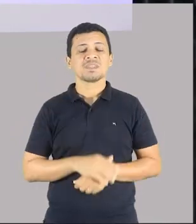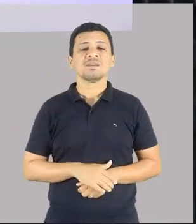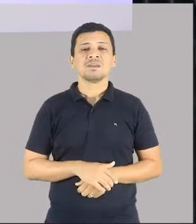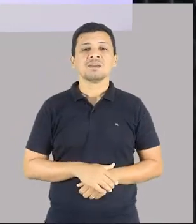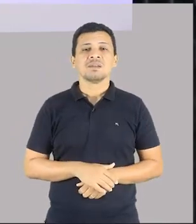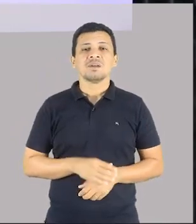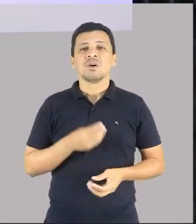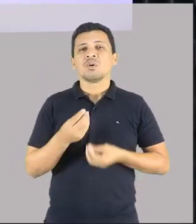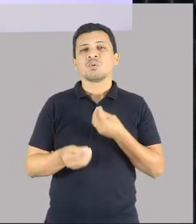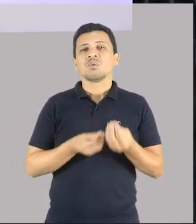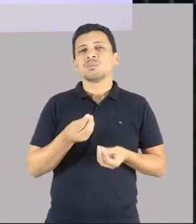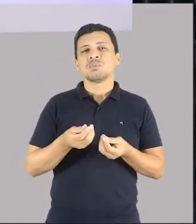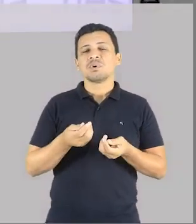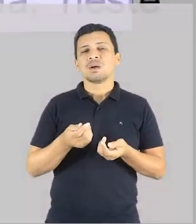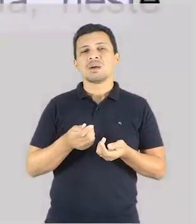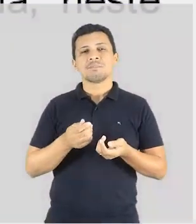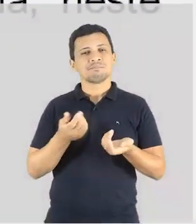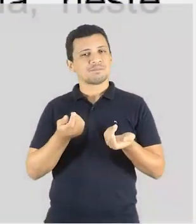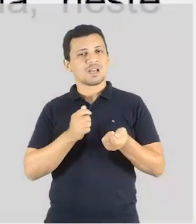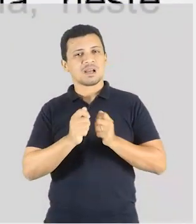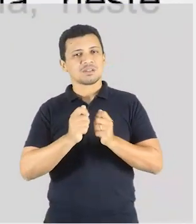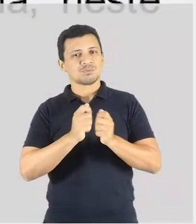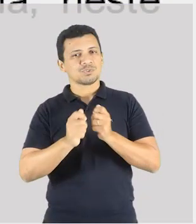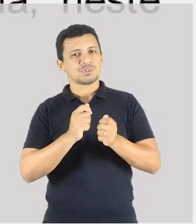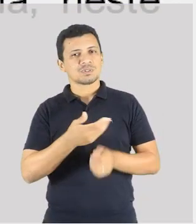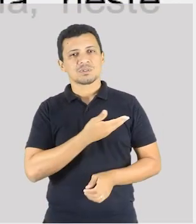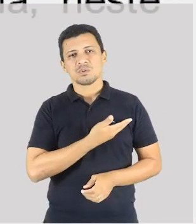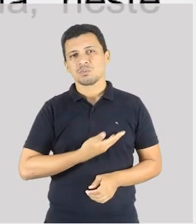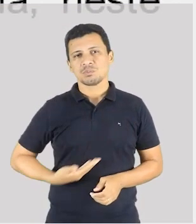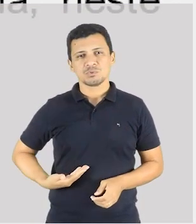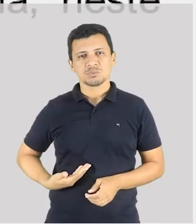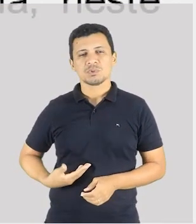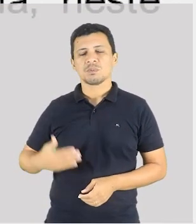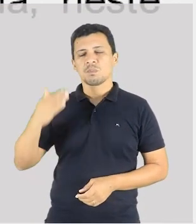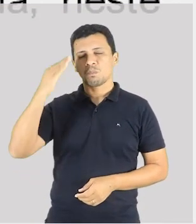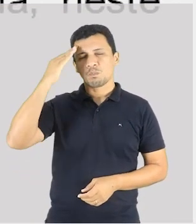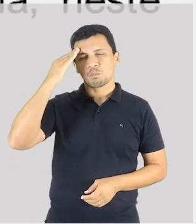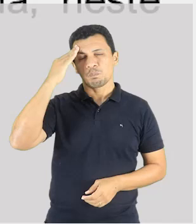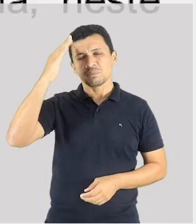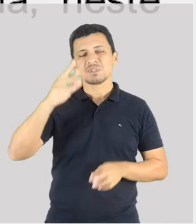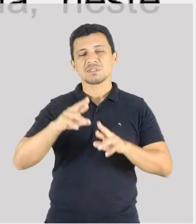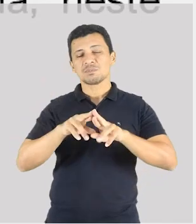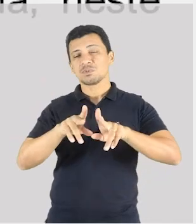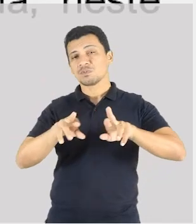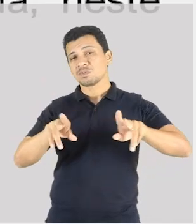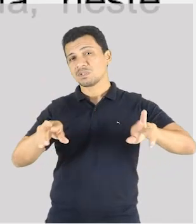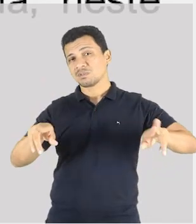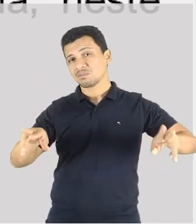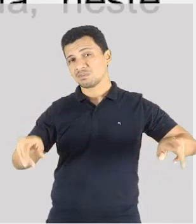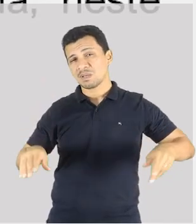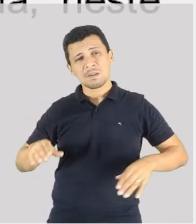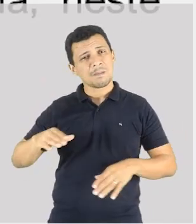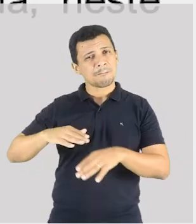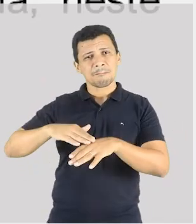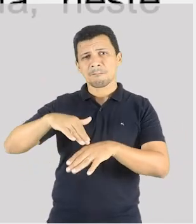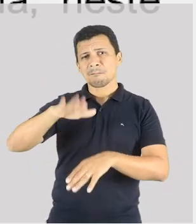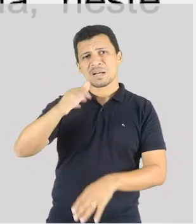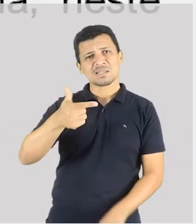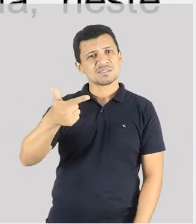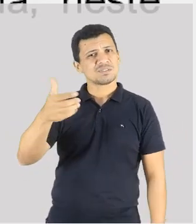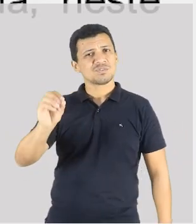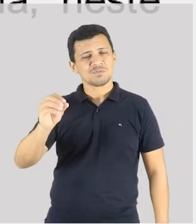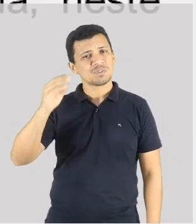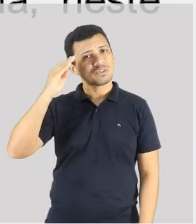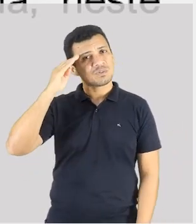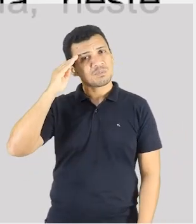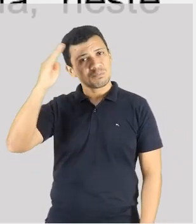sabe, a administração pública ela é regida por diversos princípios. E há mais de 20 princípios que regem a